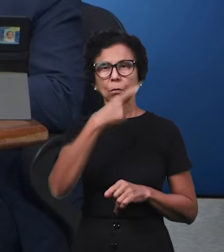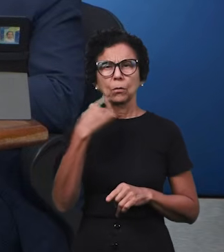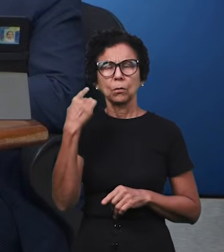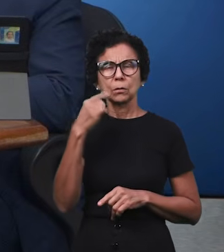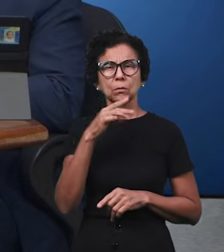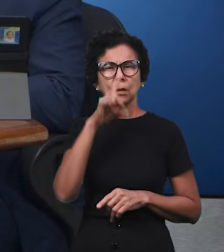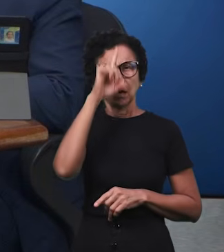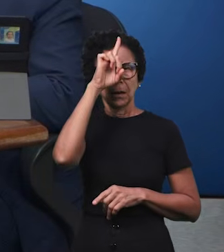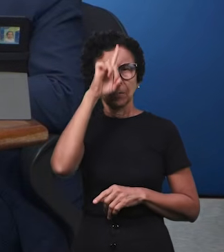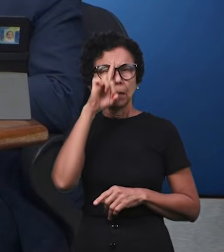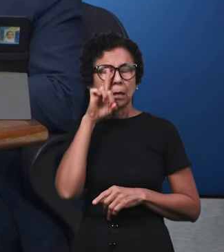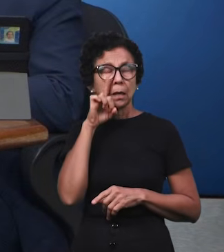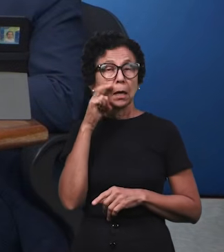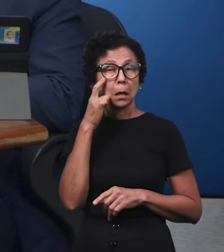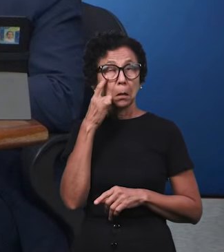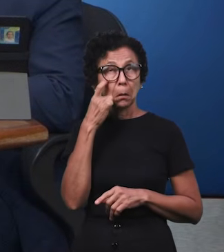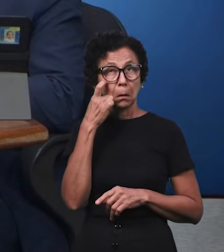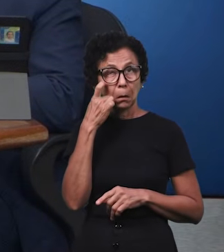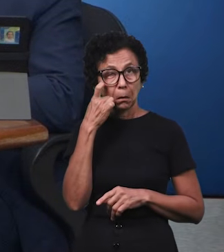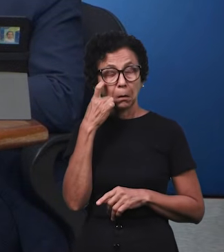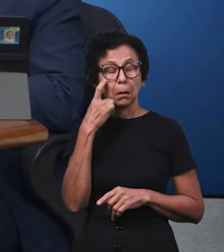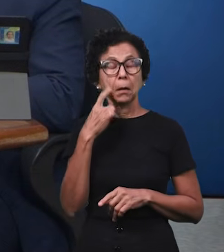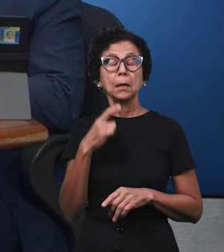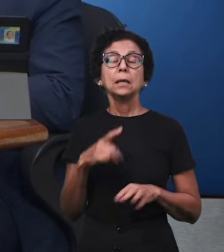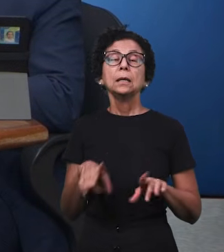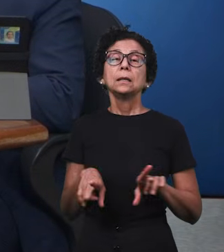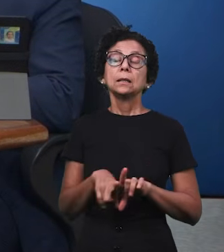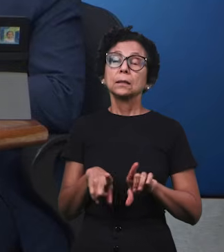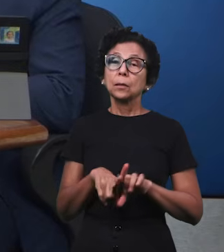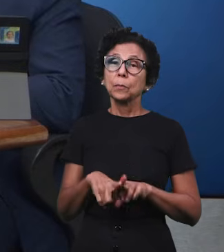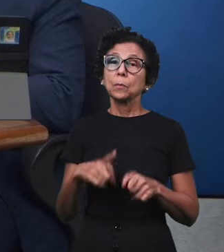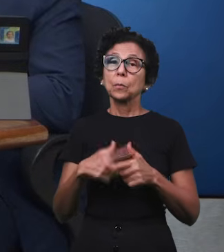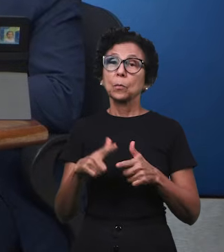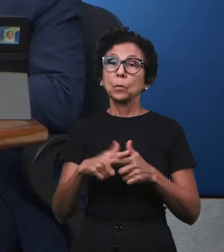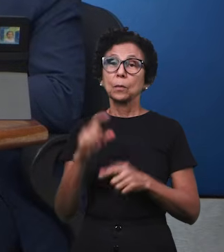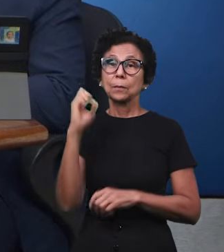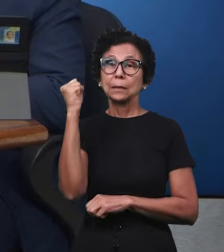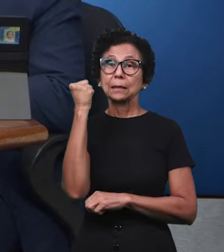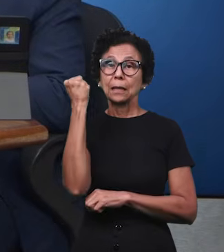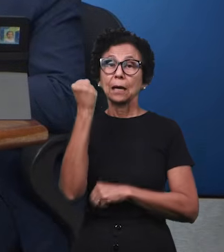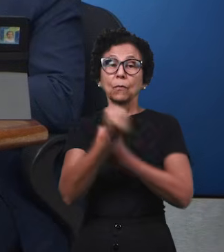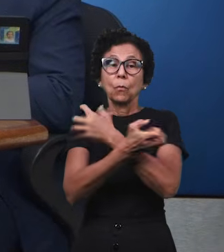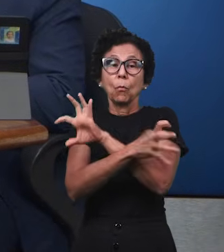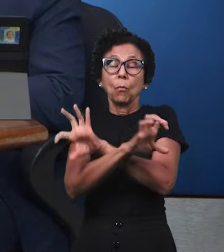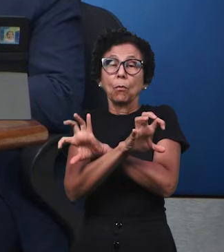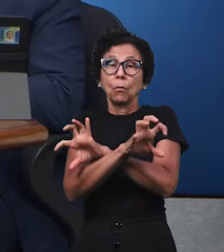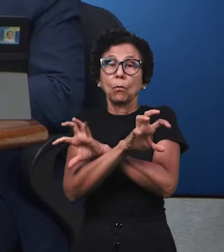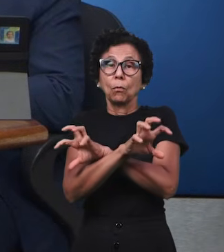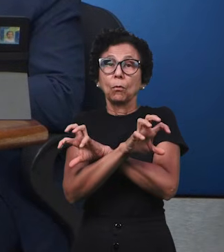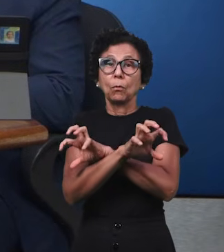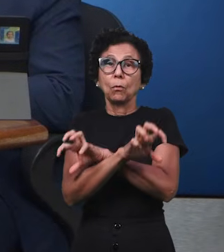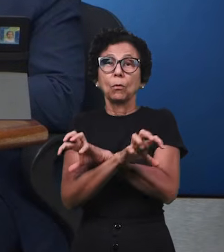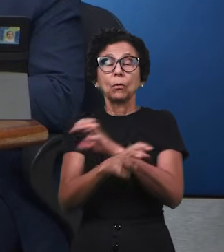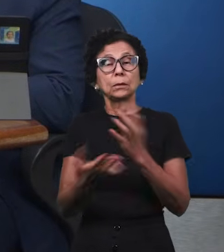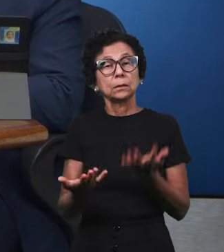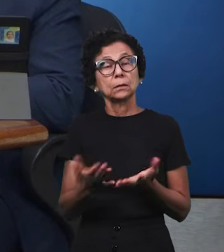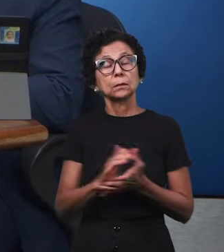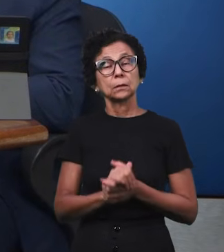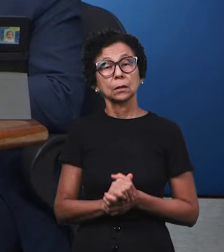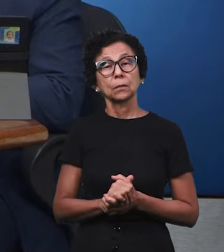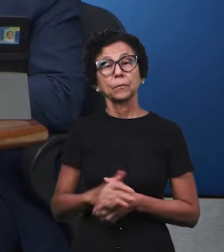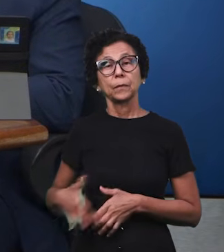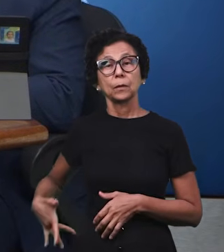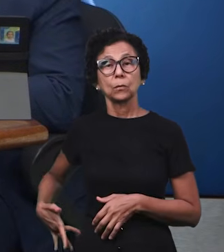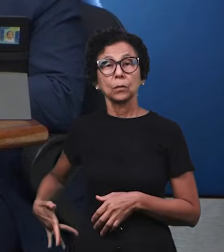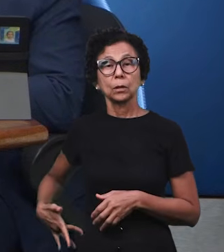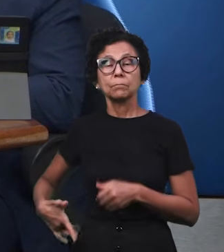hormônio que eu disse, e também com o progredir da doença, uma doença óssea muito grave, né? Então essa é a função dos